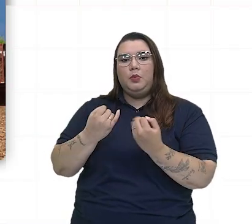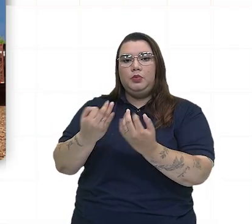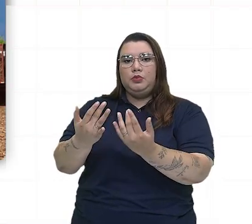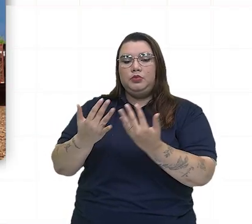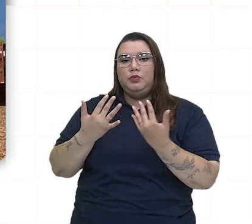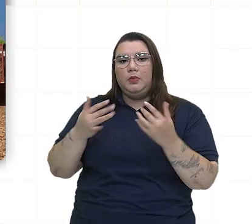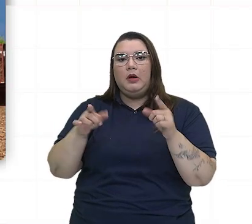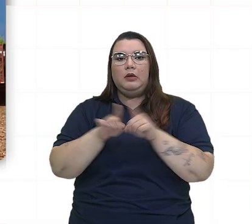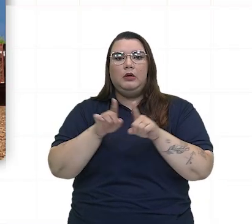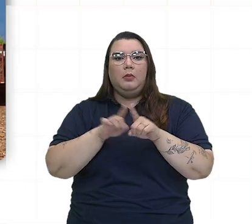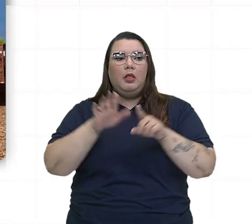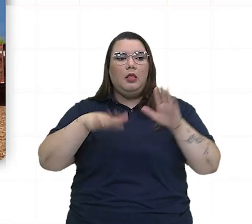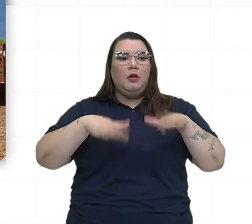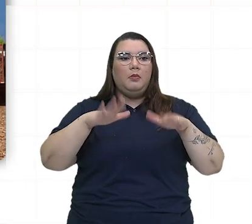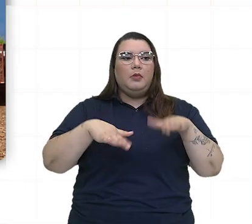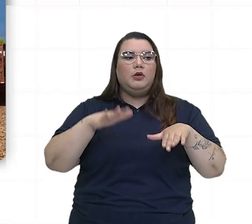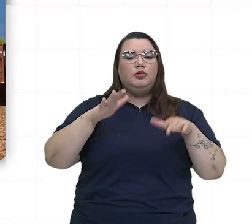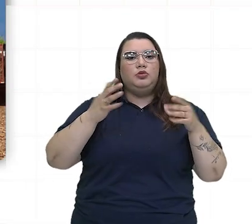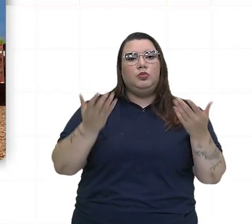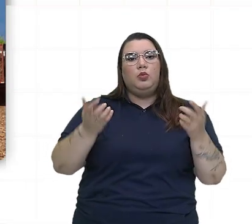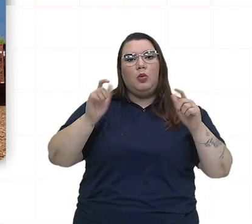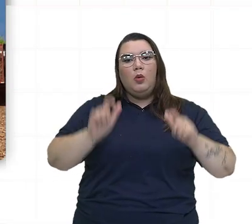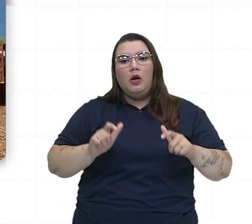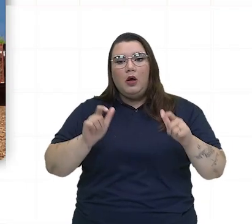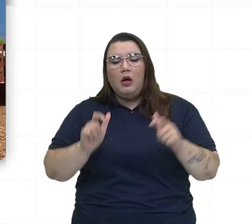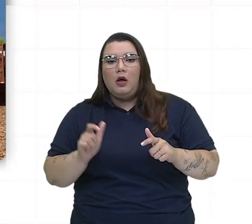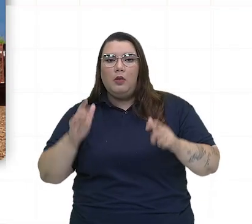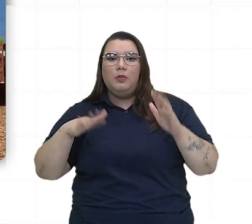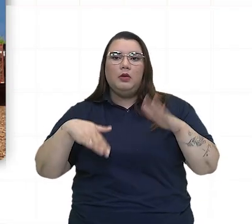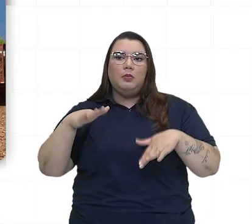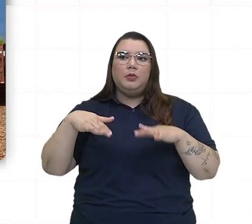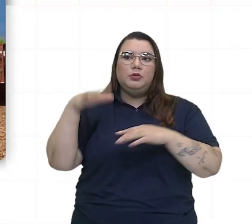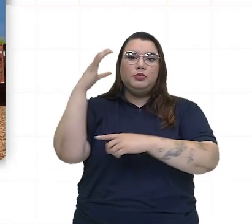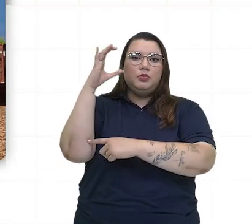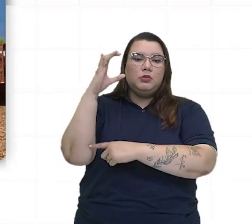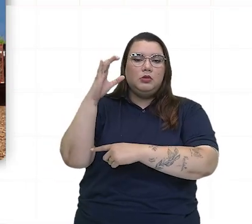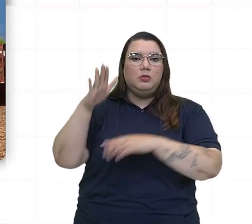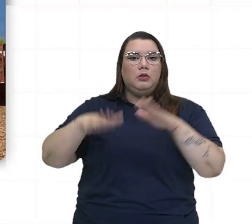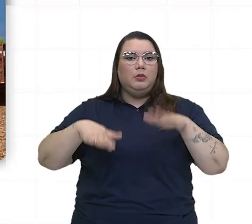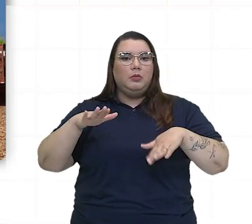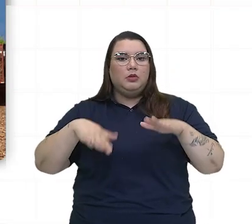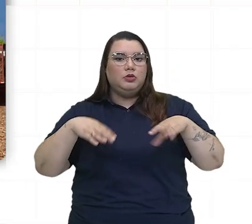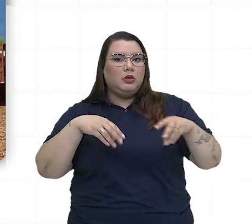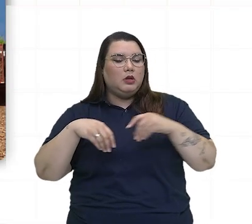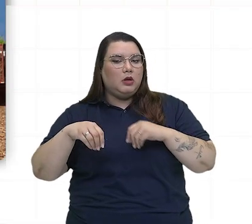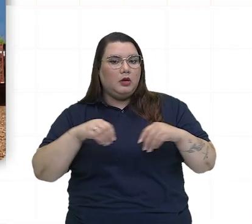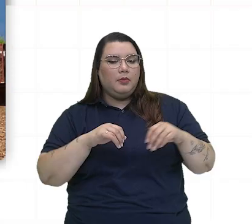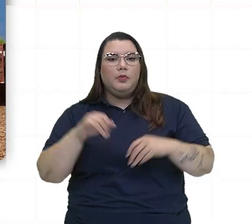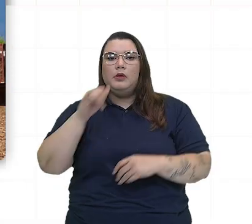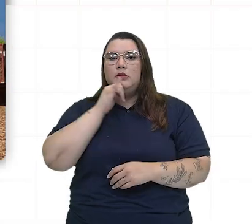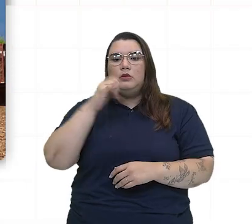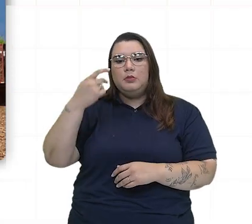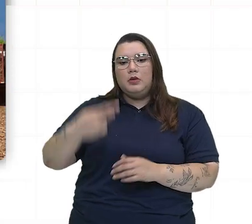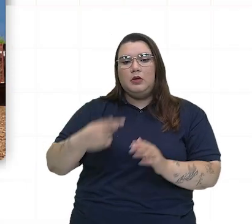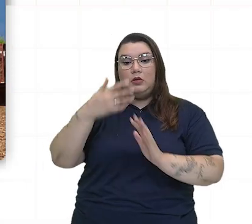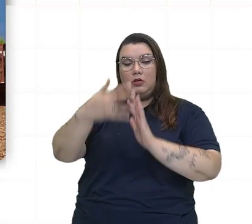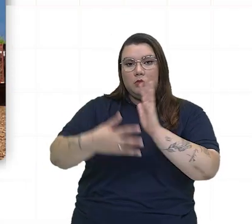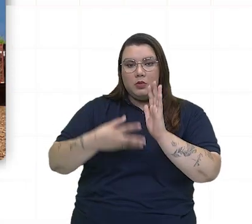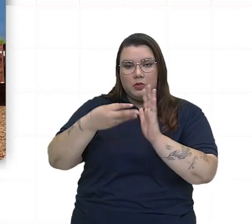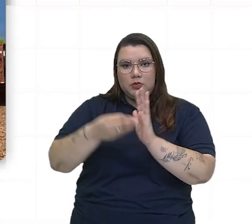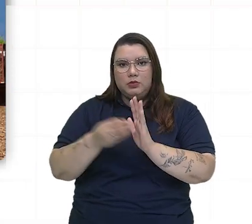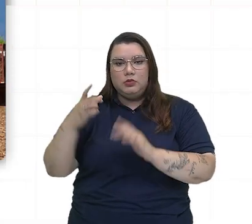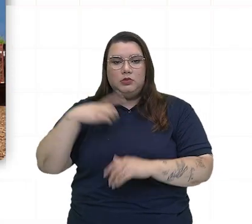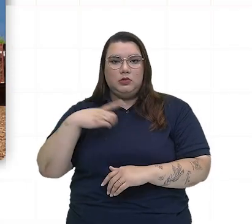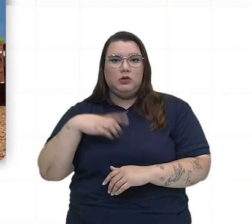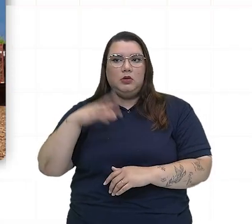região, dependendo das condições do clima, do solo. Na nossa Amazônia, por exemplo, a gente vai verificar que a